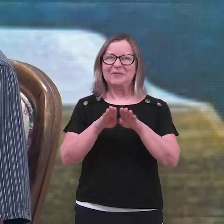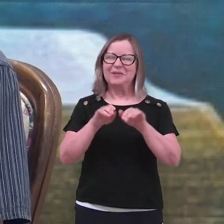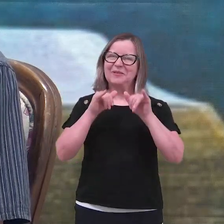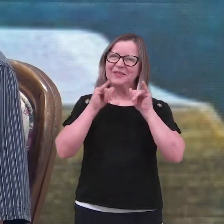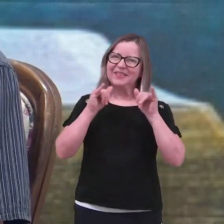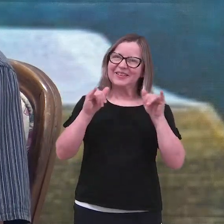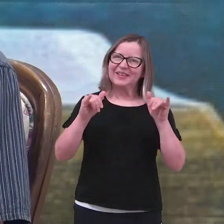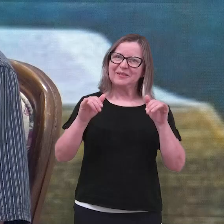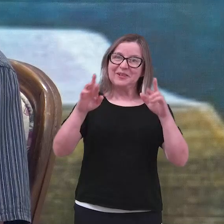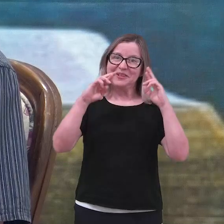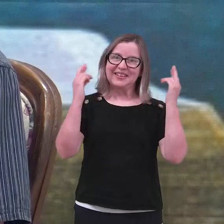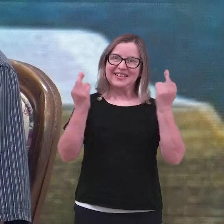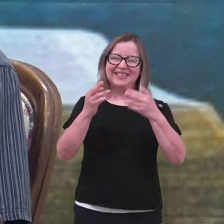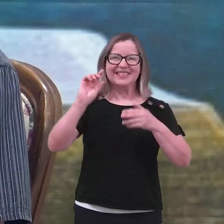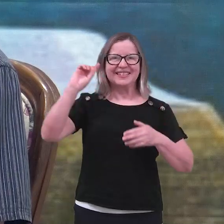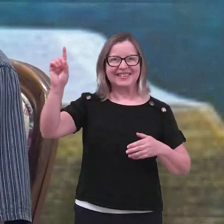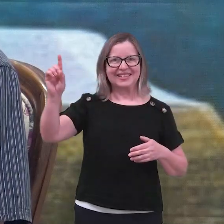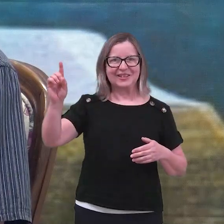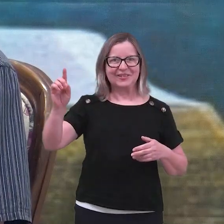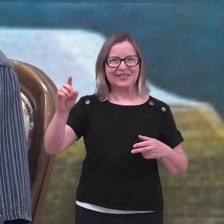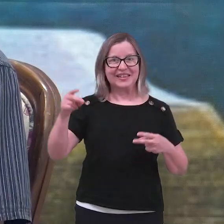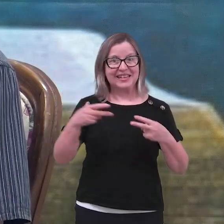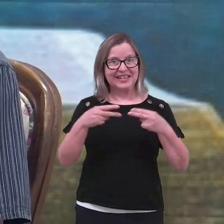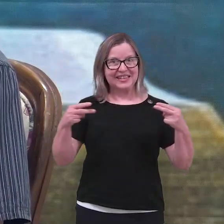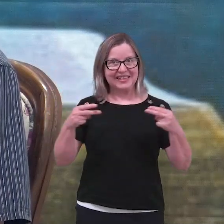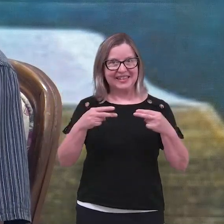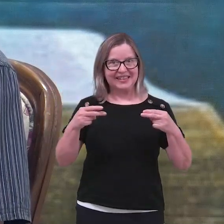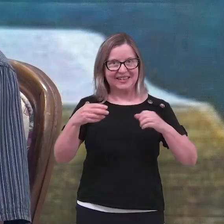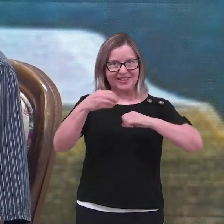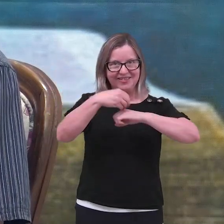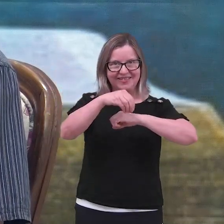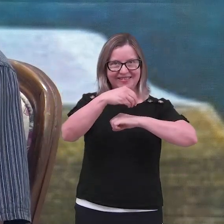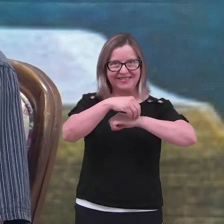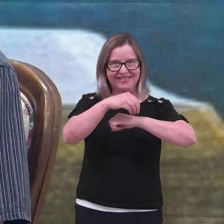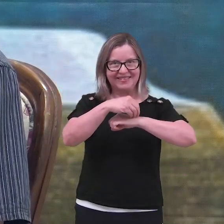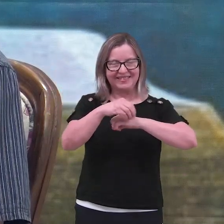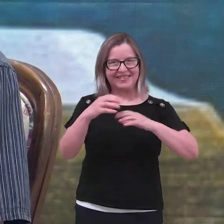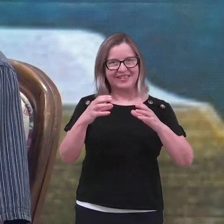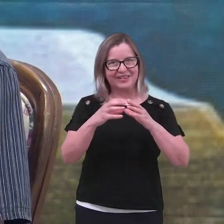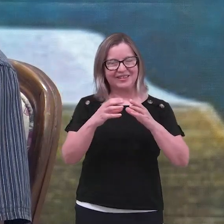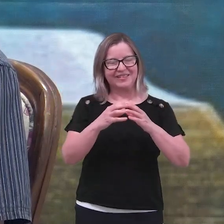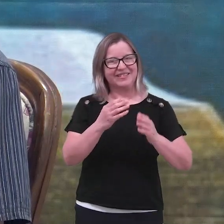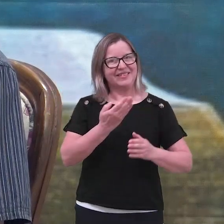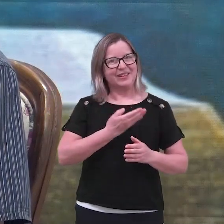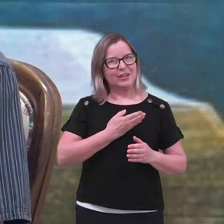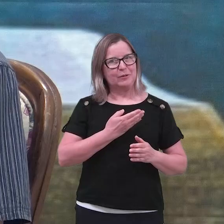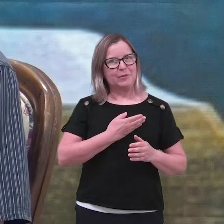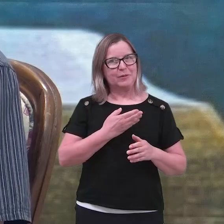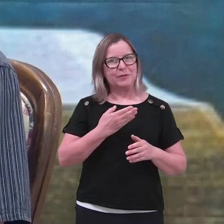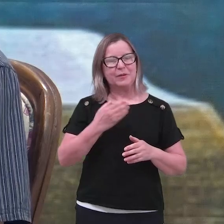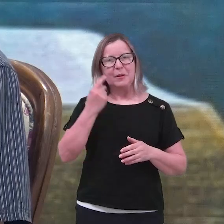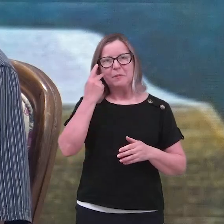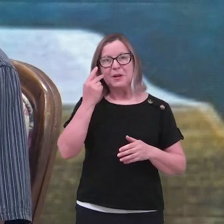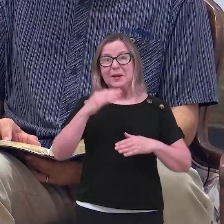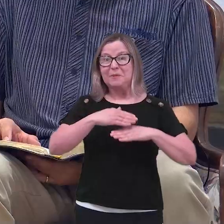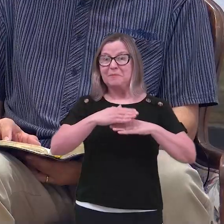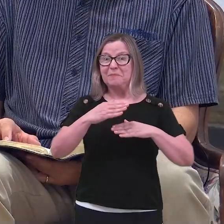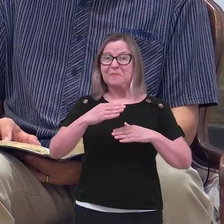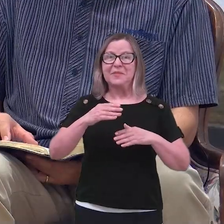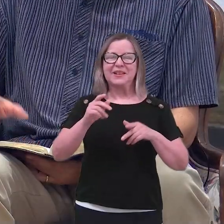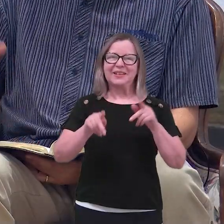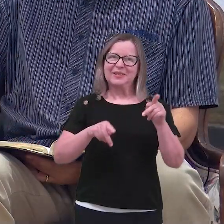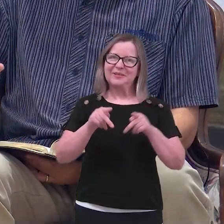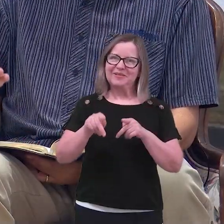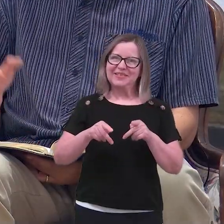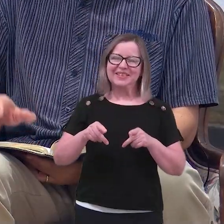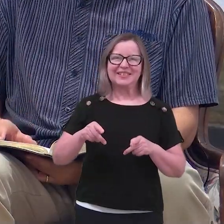Então pegue esse link agora e compartilhe com outras pessoas, para que outros tenham acesso. Eu